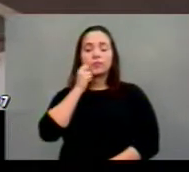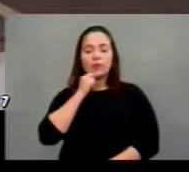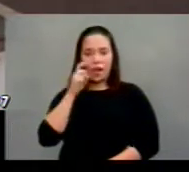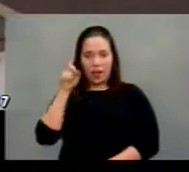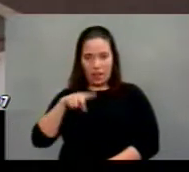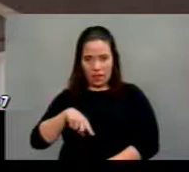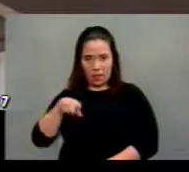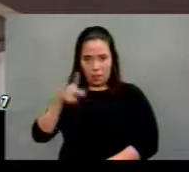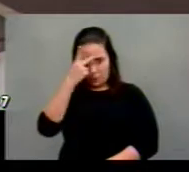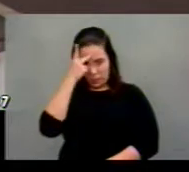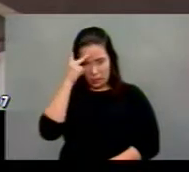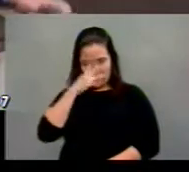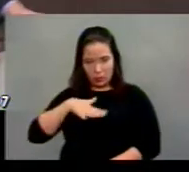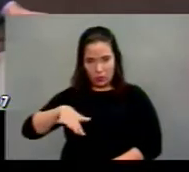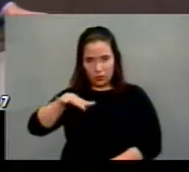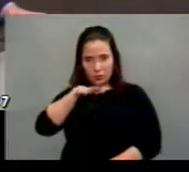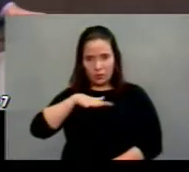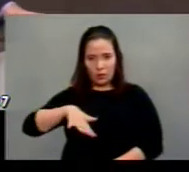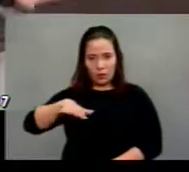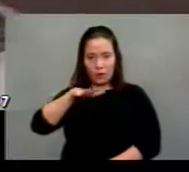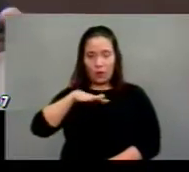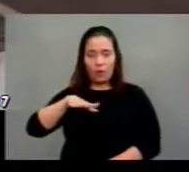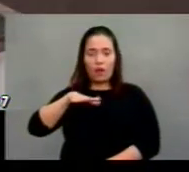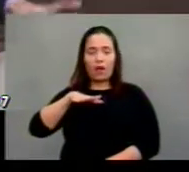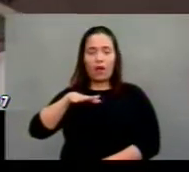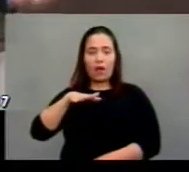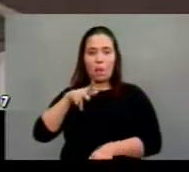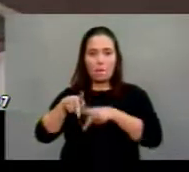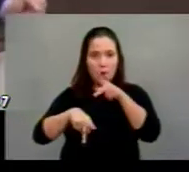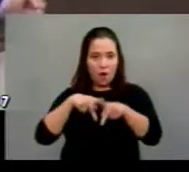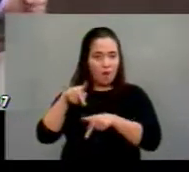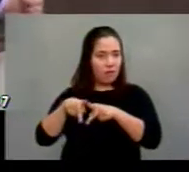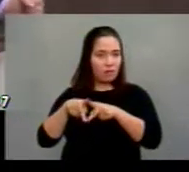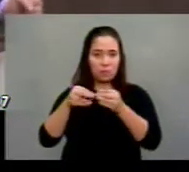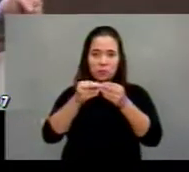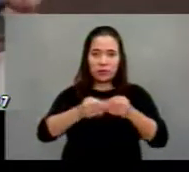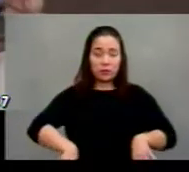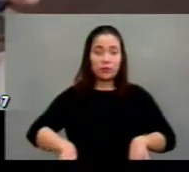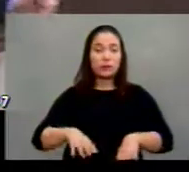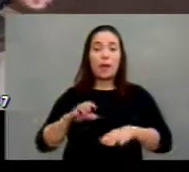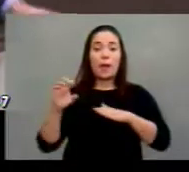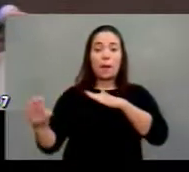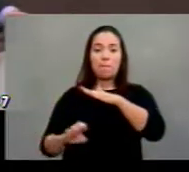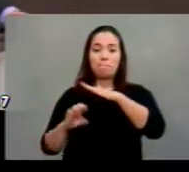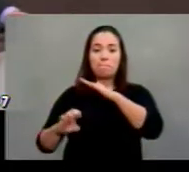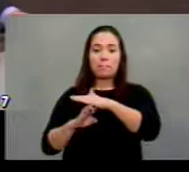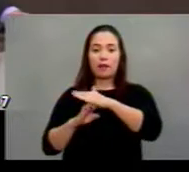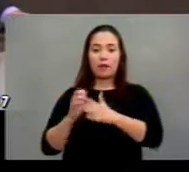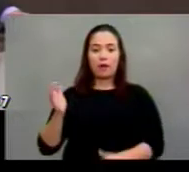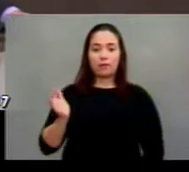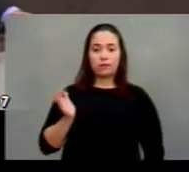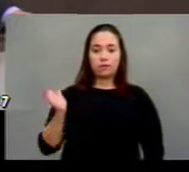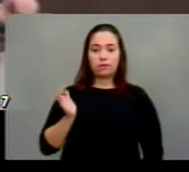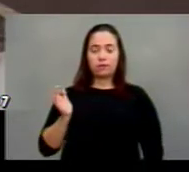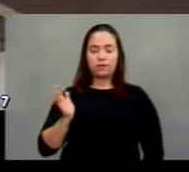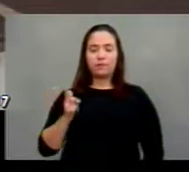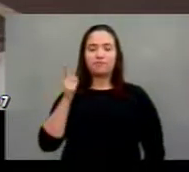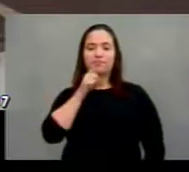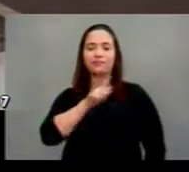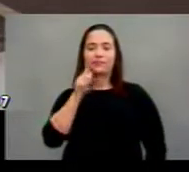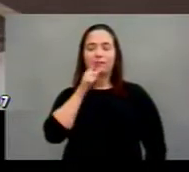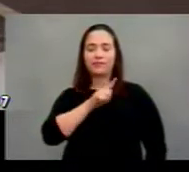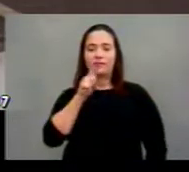é o trabalhador brasileiro. Só quem ganha é o patronato. Só quem ganha é o patronato. Só quem ganha é o patronato. Que